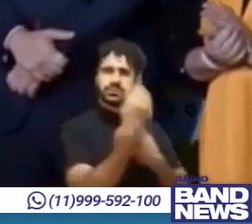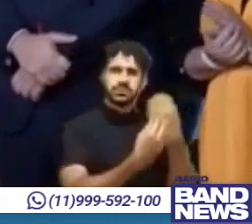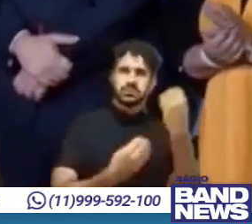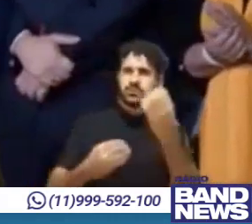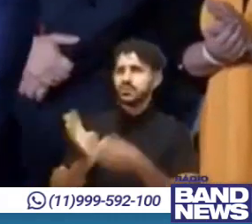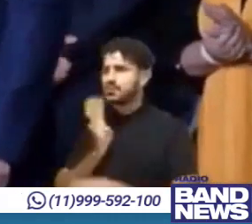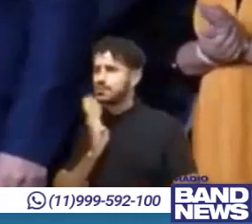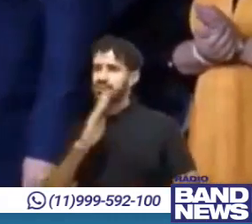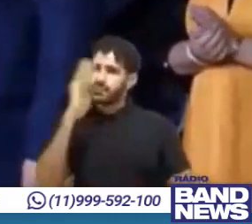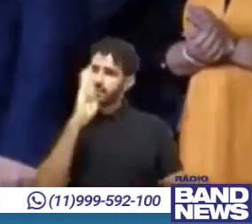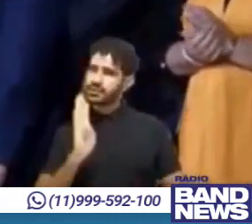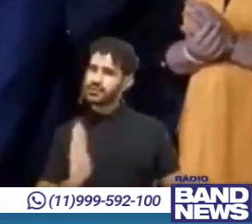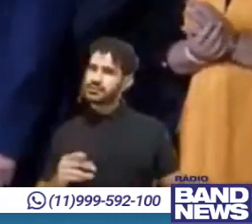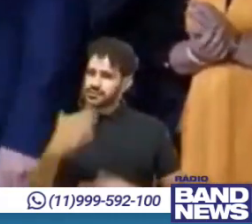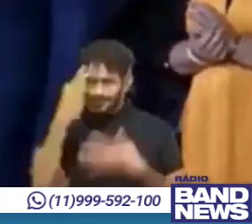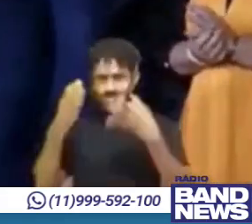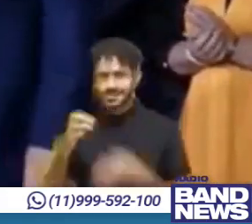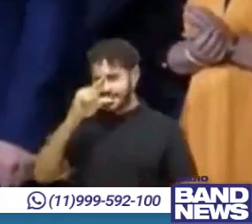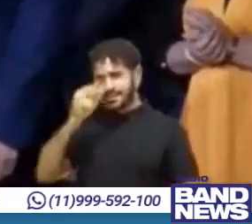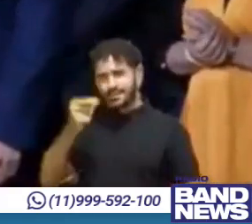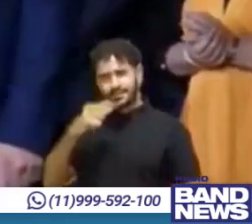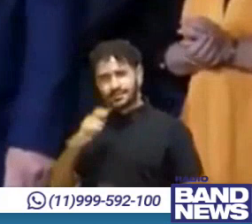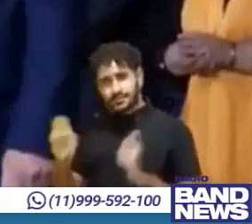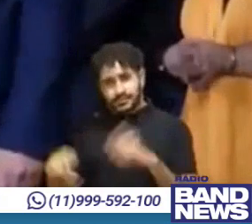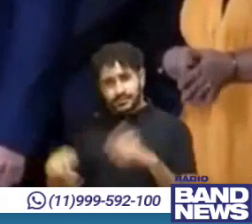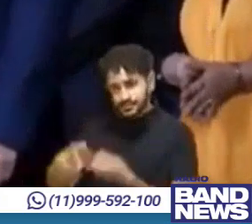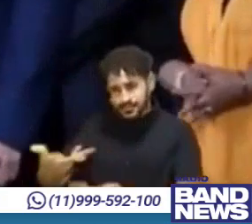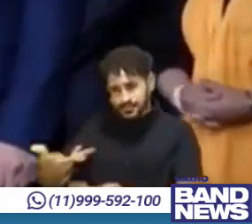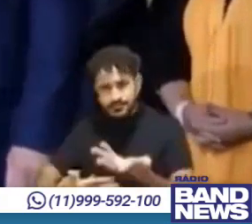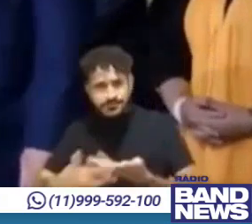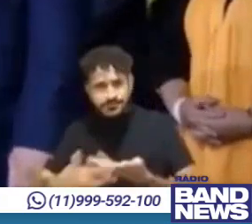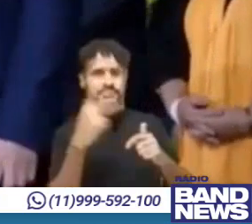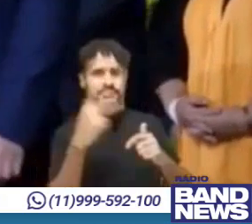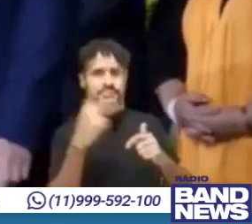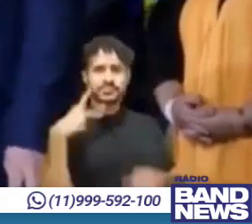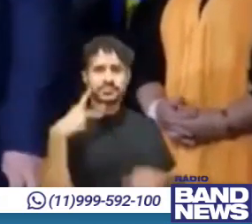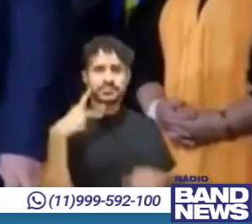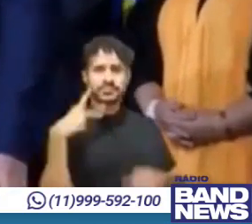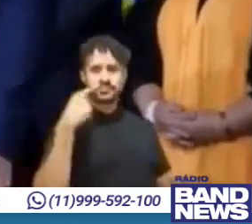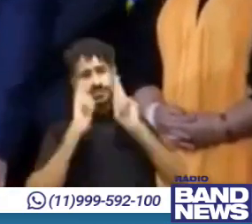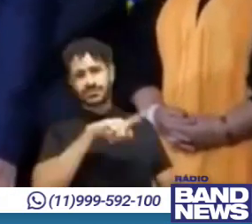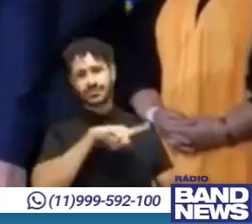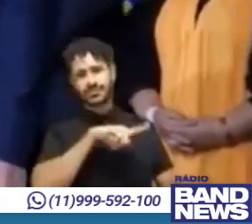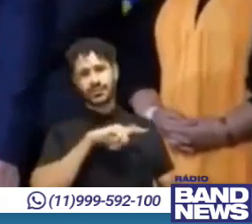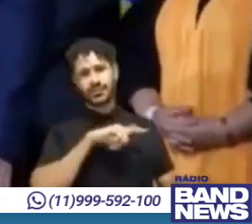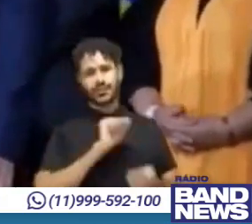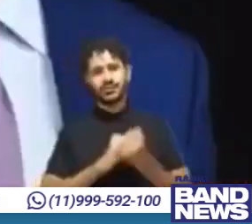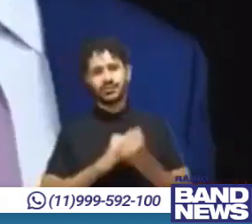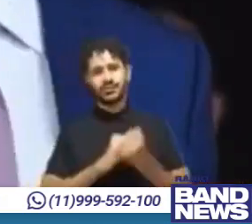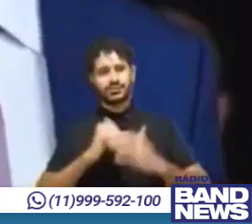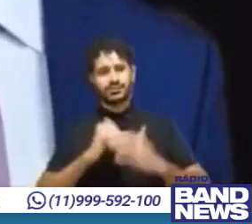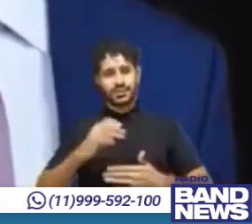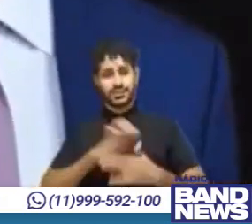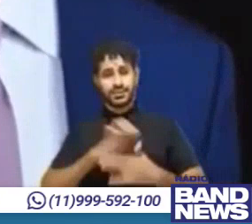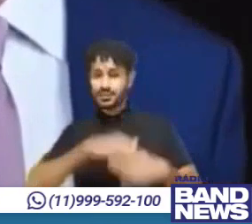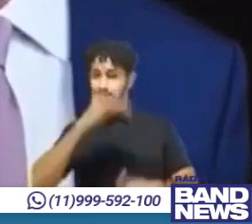tenho certeza que o Alckmin, com a capacidade de articulação política, com o respeito que ele tem junto aos empresários brasileiros, eu tenho